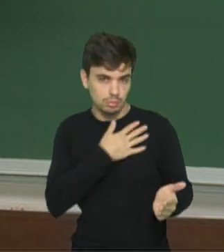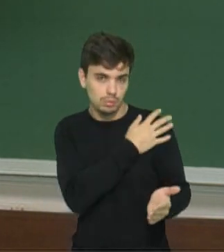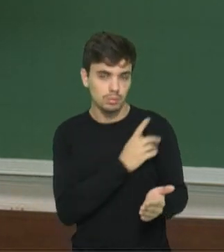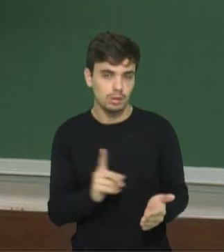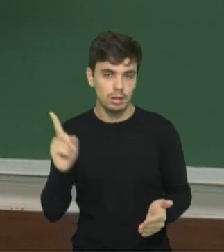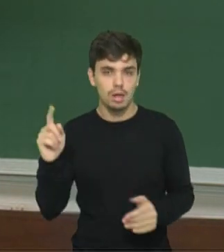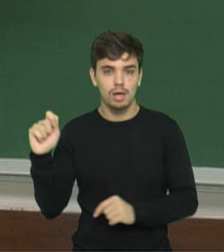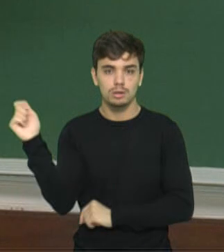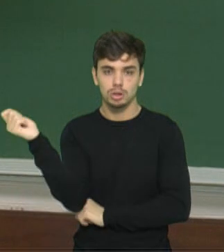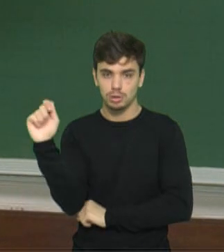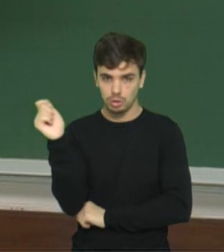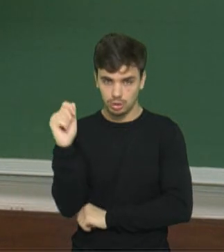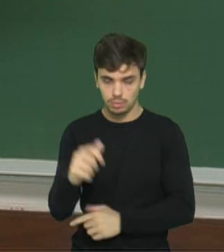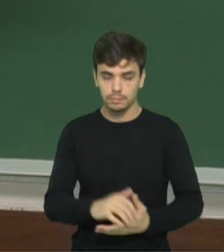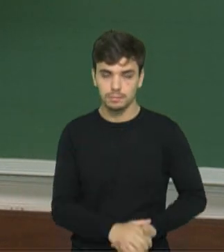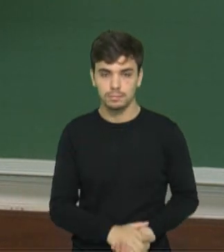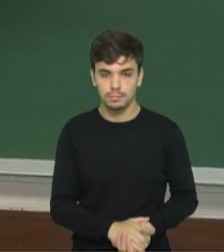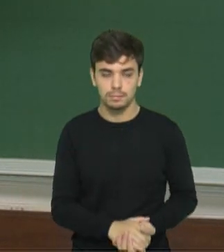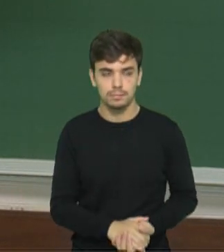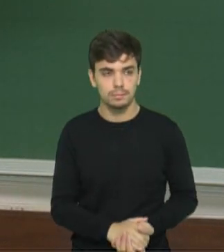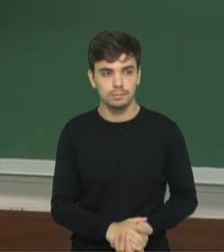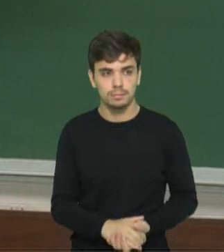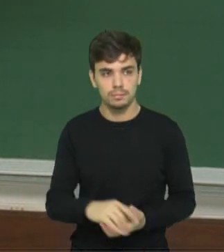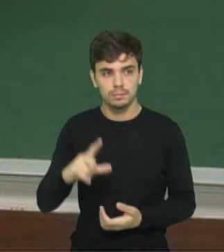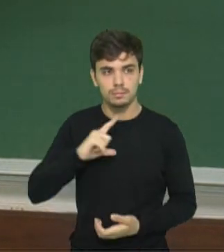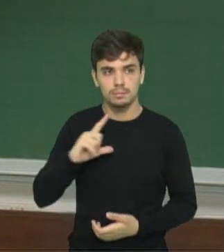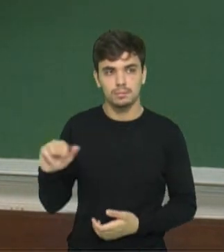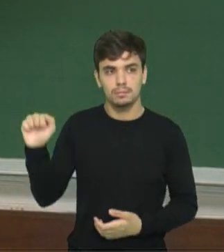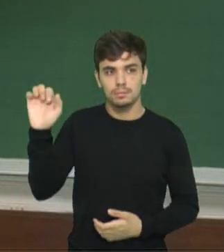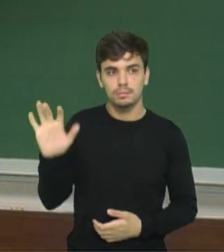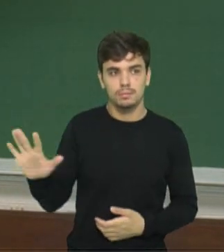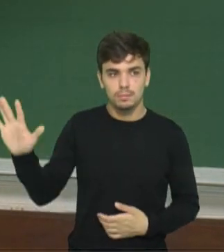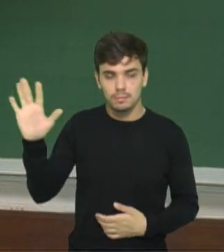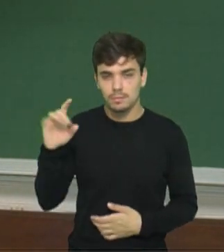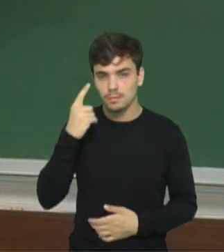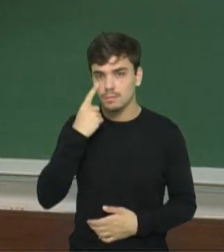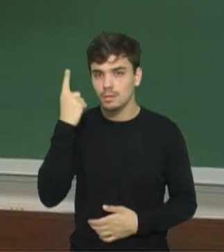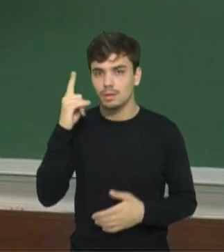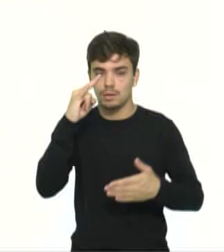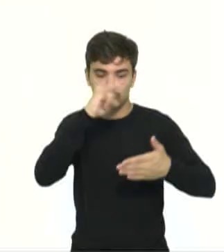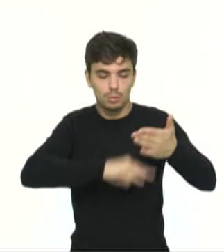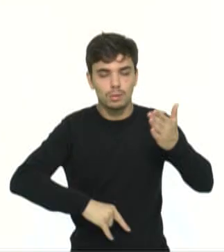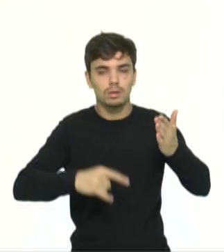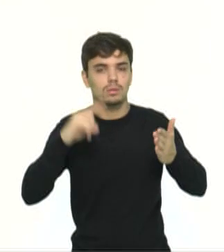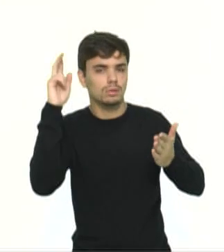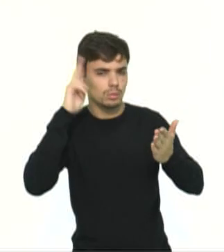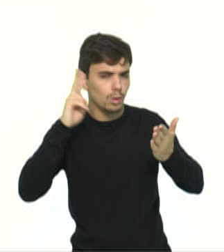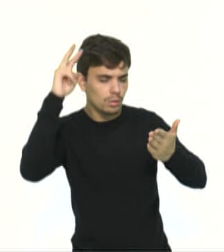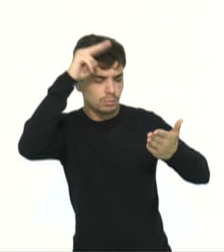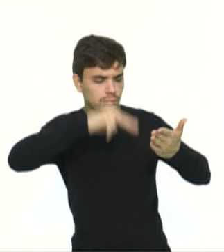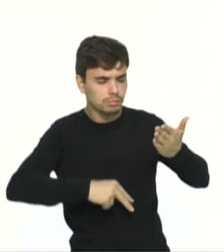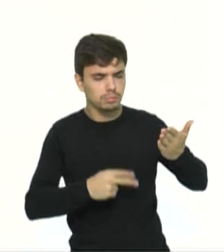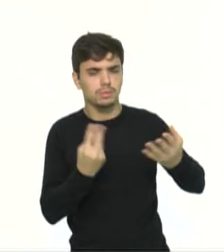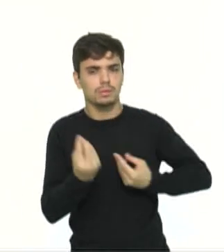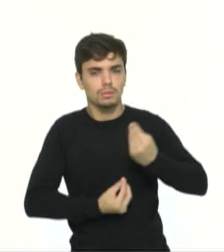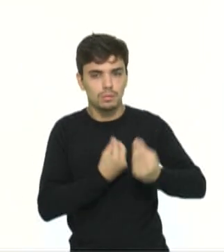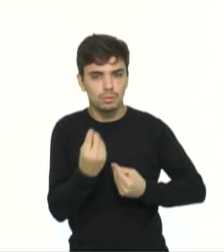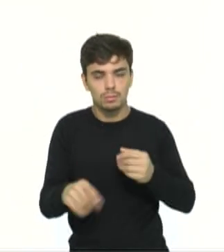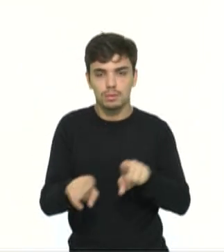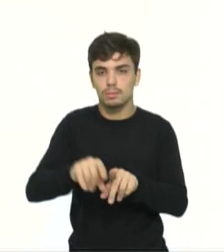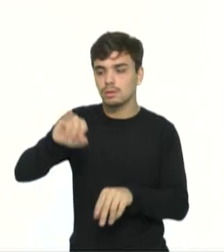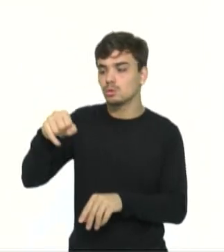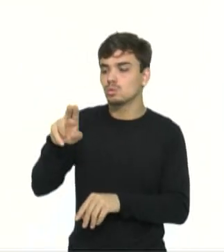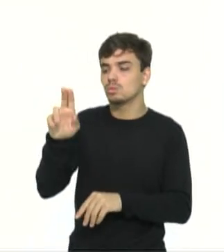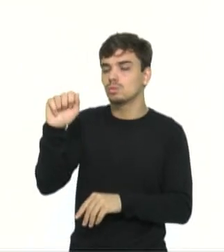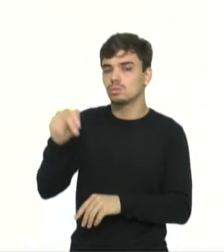ditadura na Argentina, né? Trago aqui para vocês essa foto, mais um documento histórico interessante para a gente analisar, né? O Juan Domingo